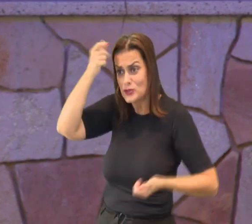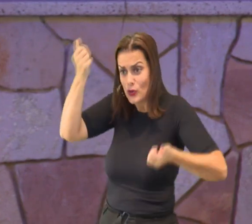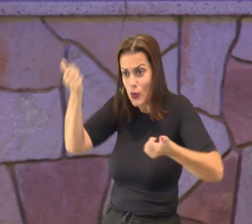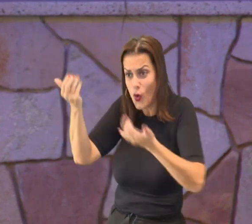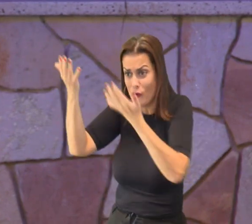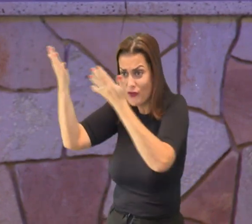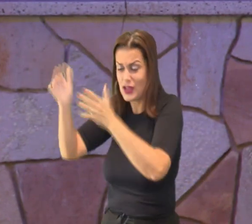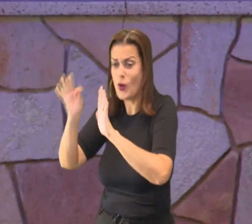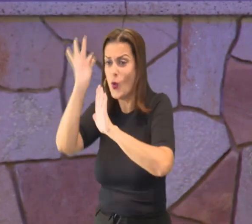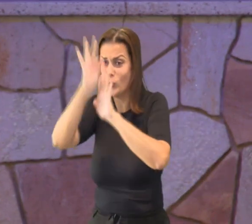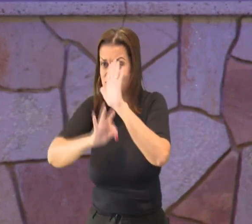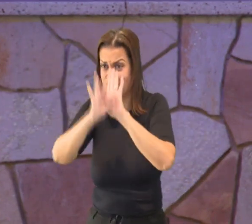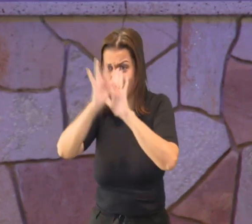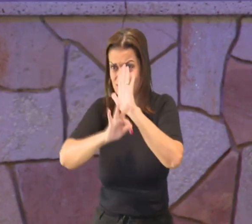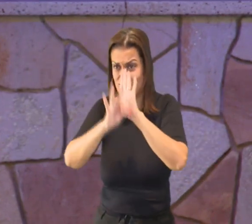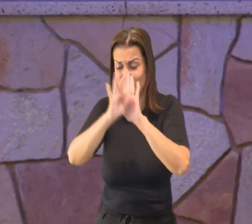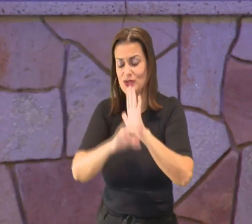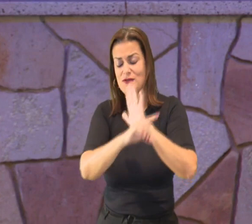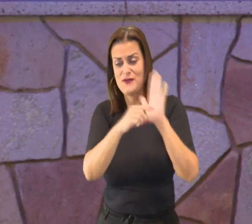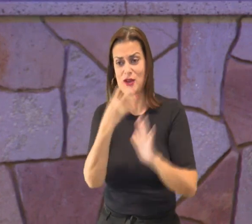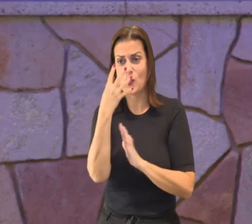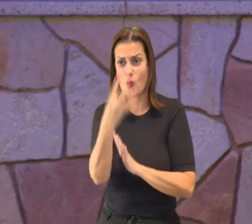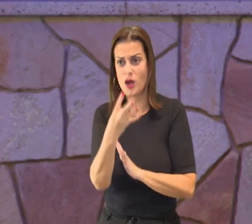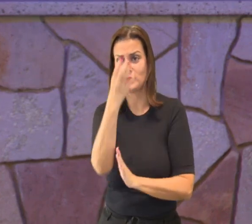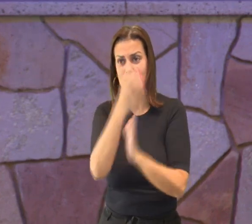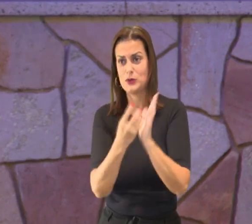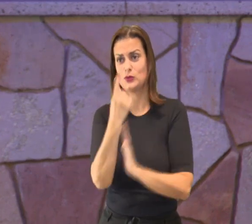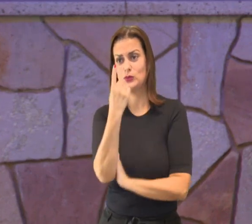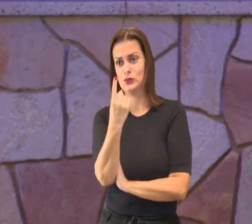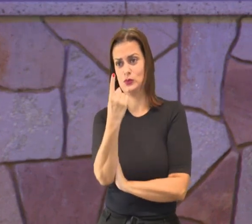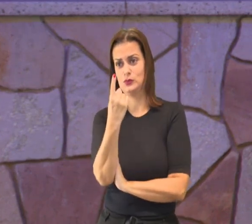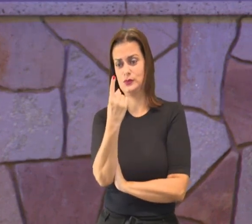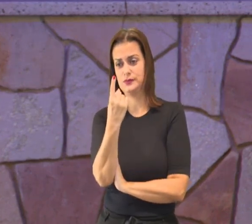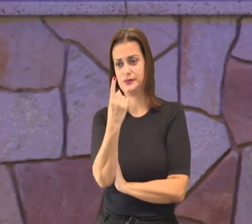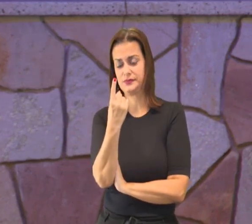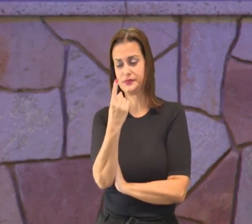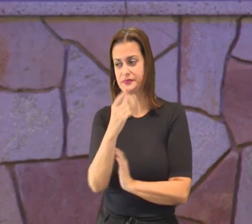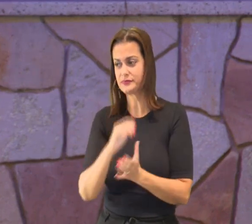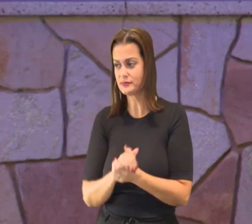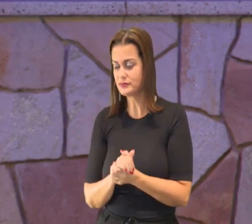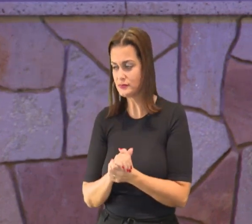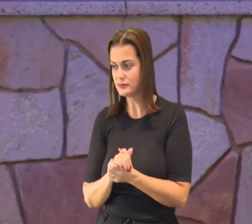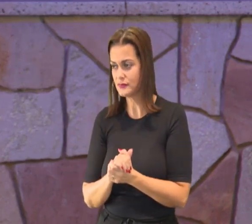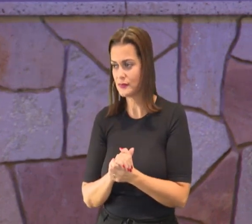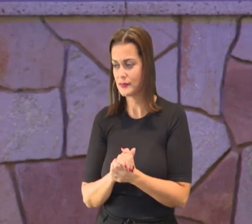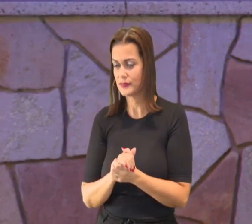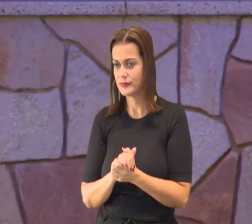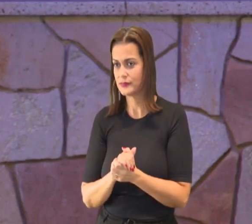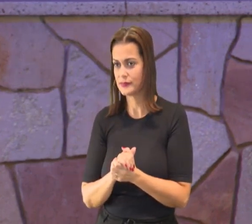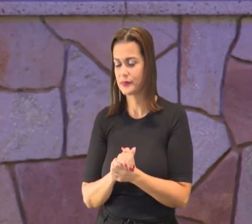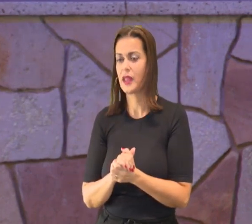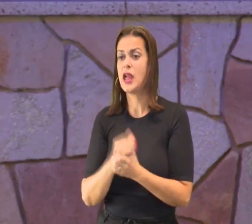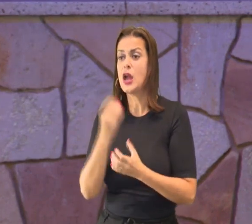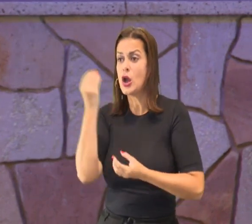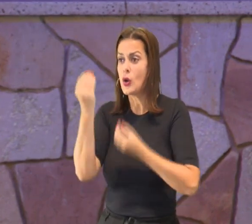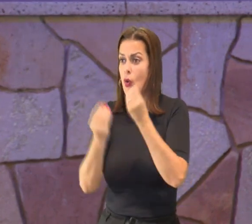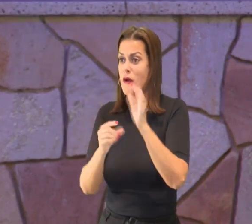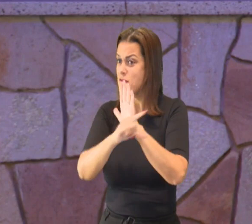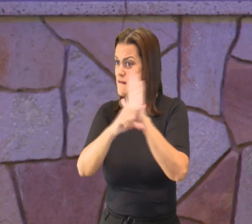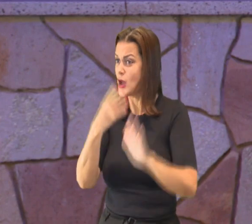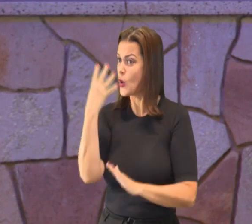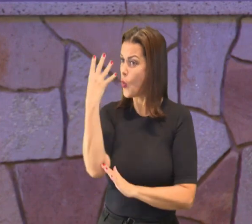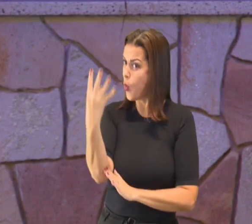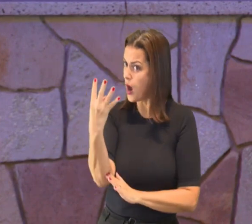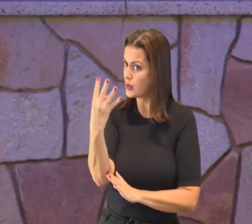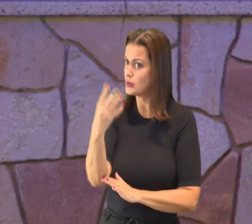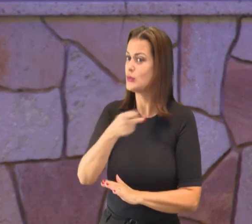aqui o texto bíblico, veja comigo o verso 4 do capítulo 1. Chama a sua atenção para este ato. O verso de número 4